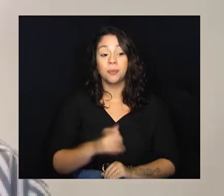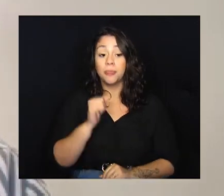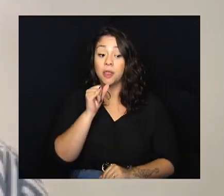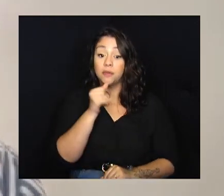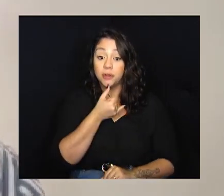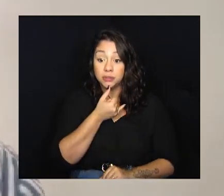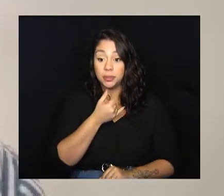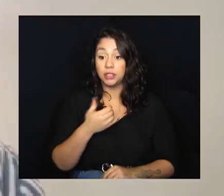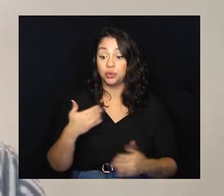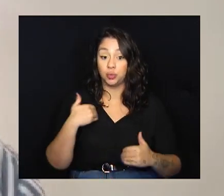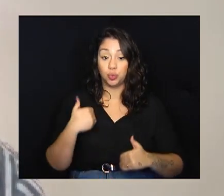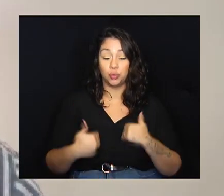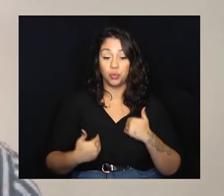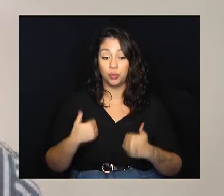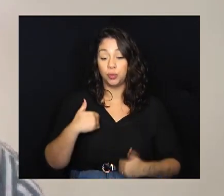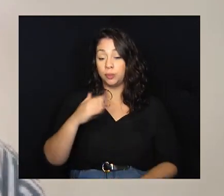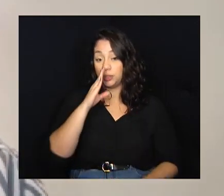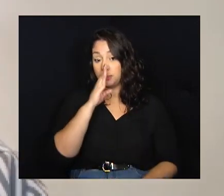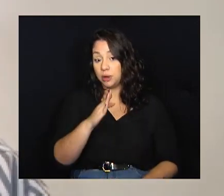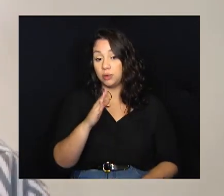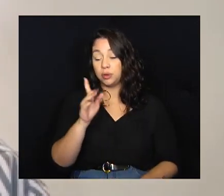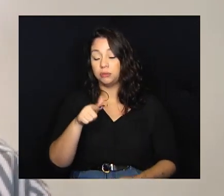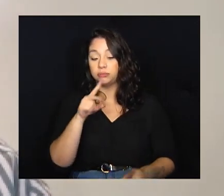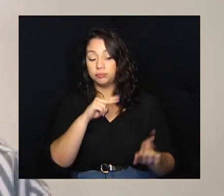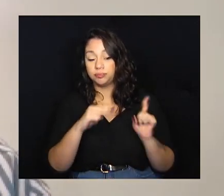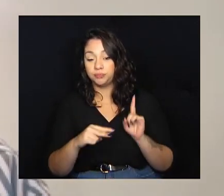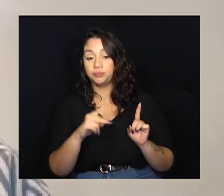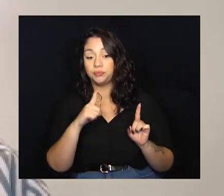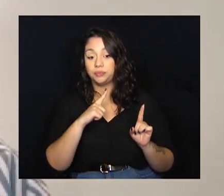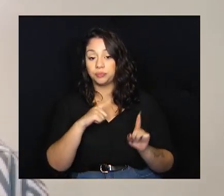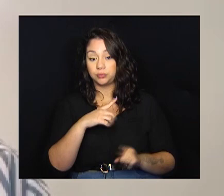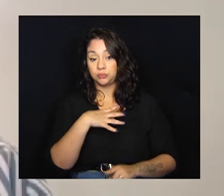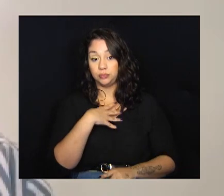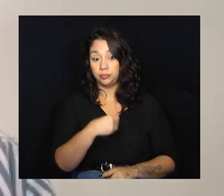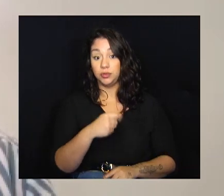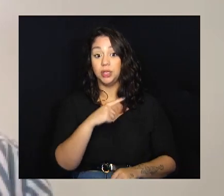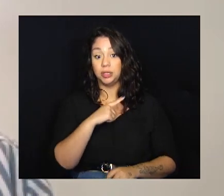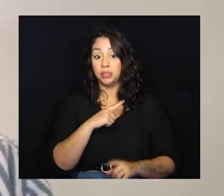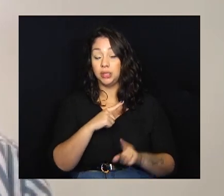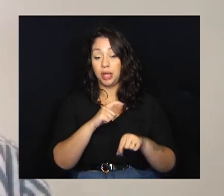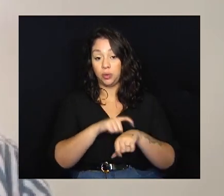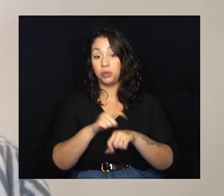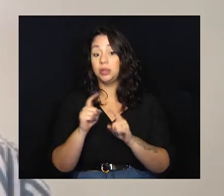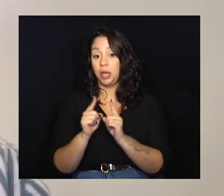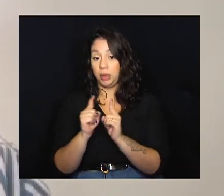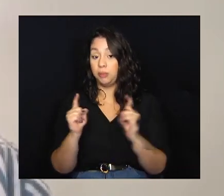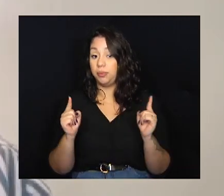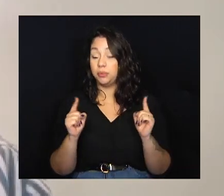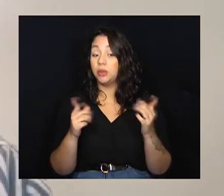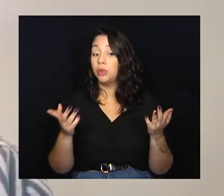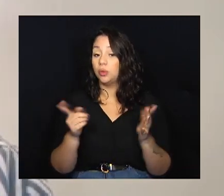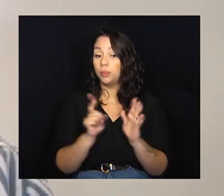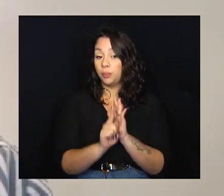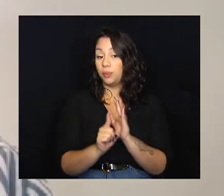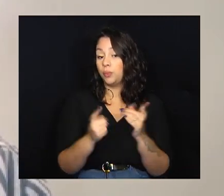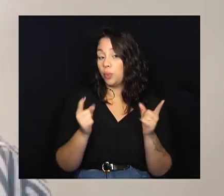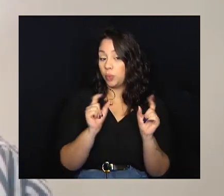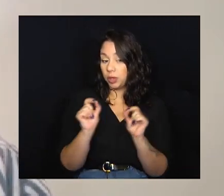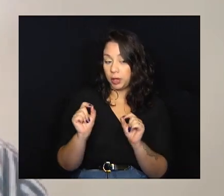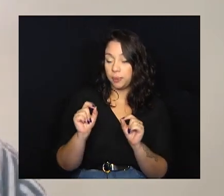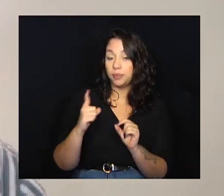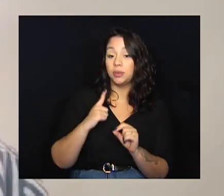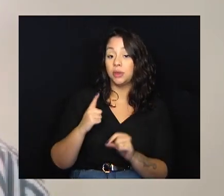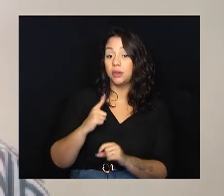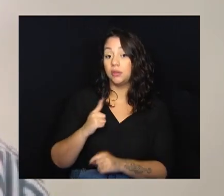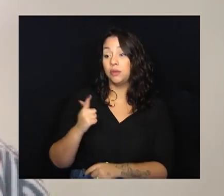corpo principalmente falando desse ponto de vista reprodutivo ele realmente tem um tempo né Qual que é a questão por muito tempo as